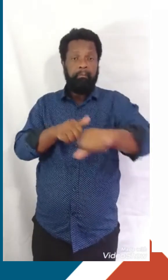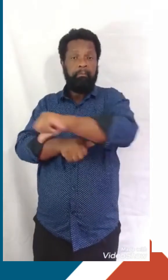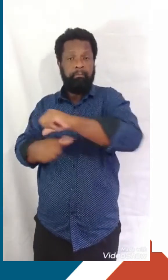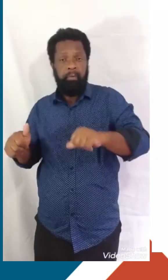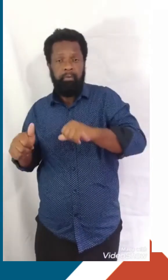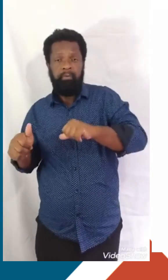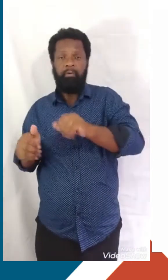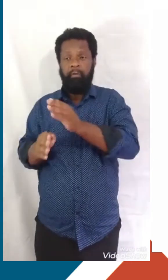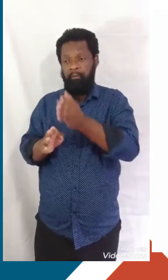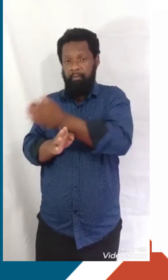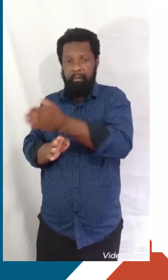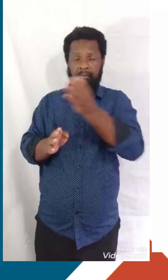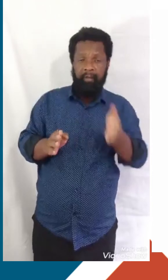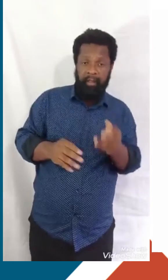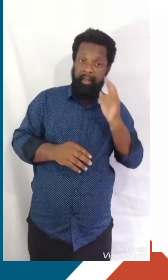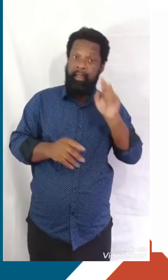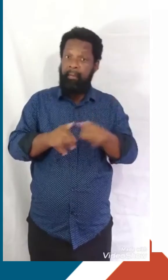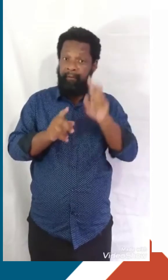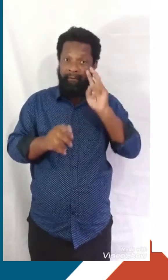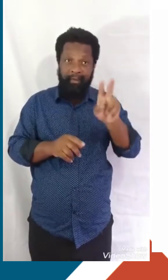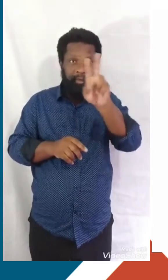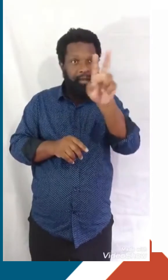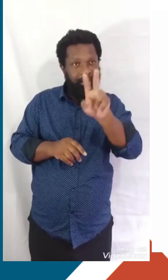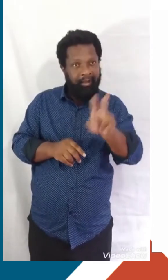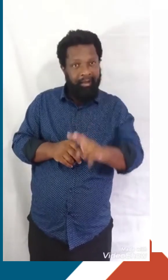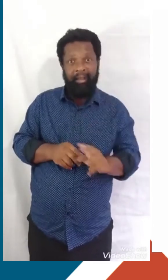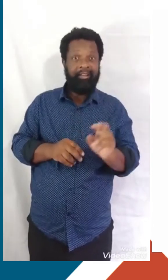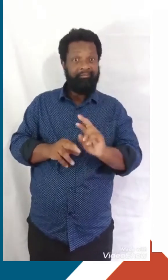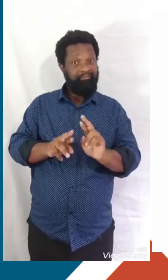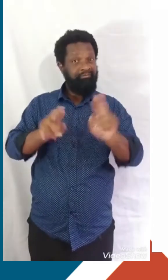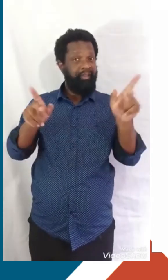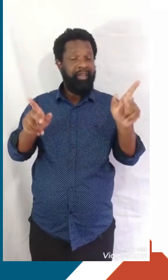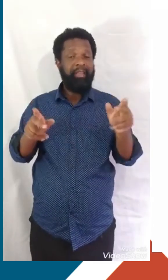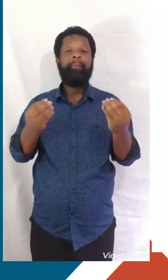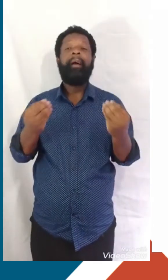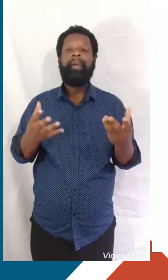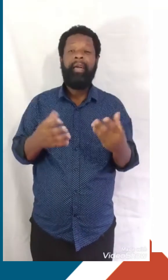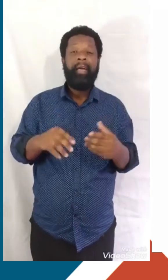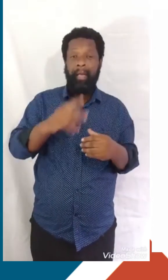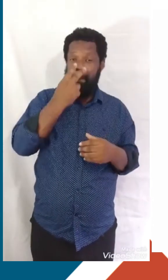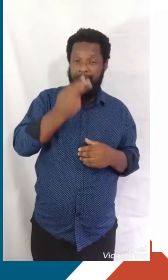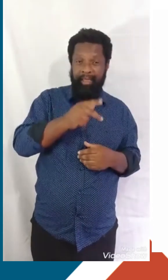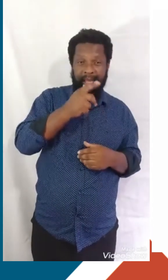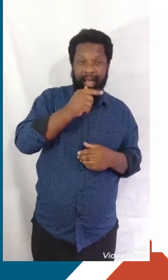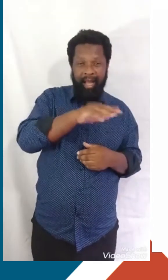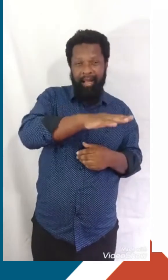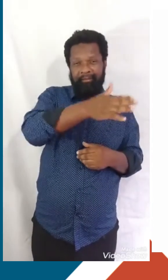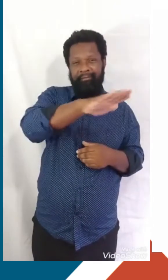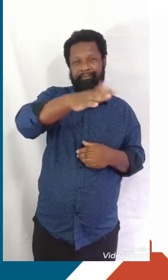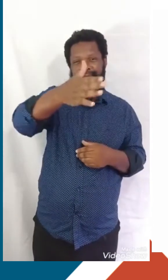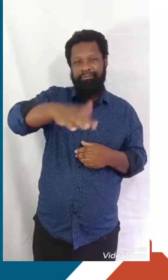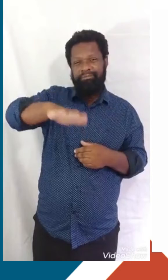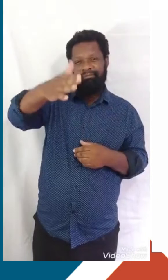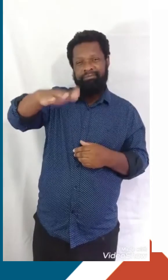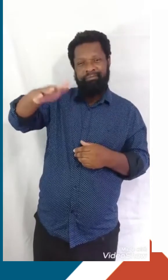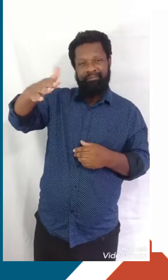o aspecto visual que foi organizado para remeter às ondas do mar.